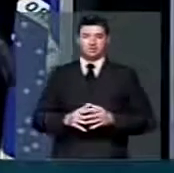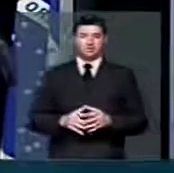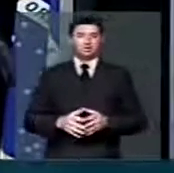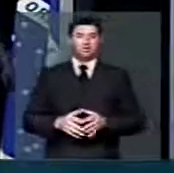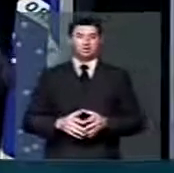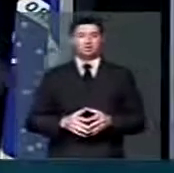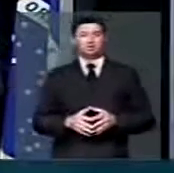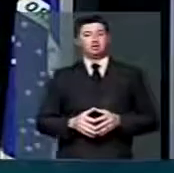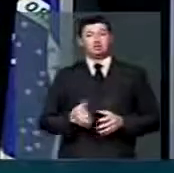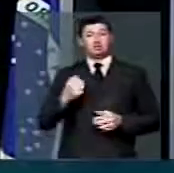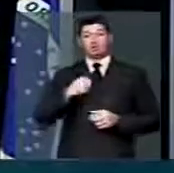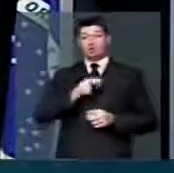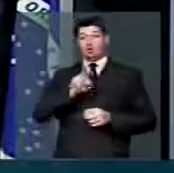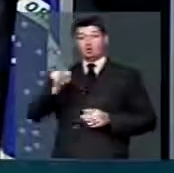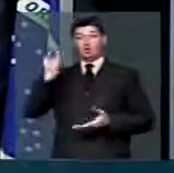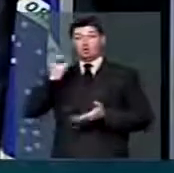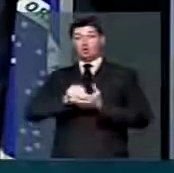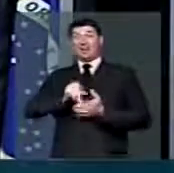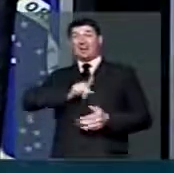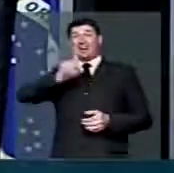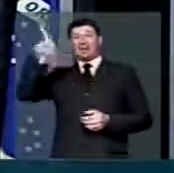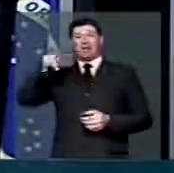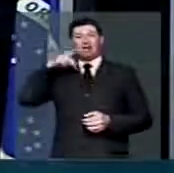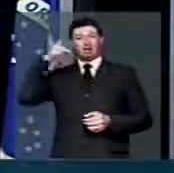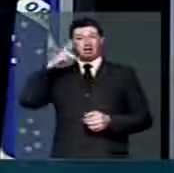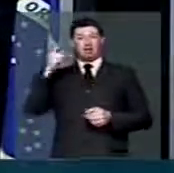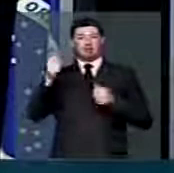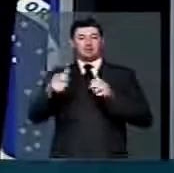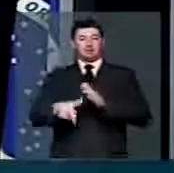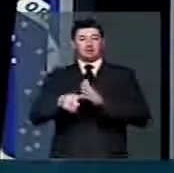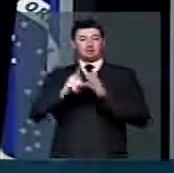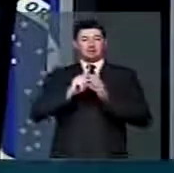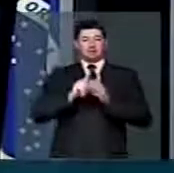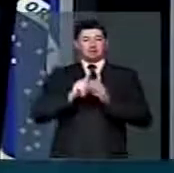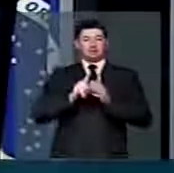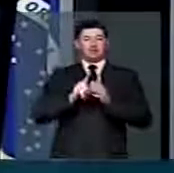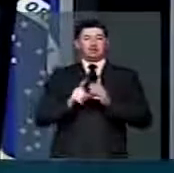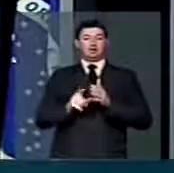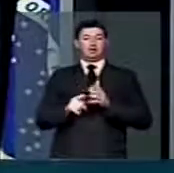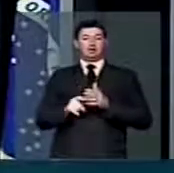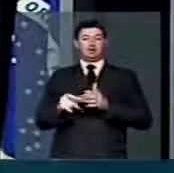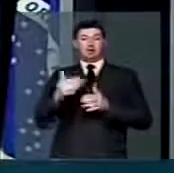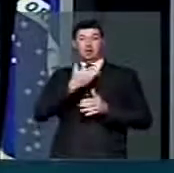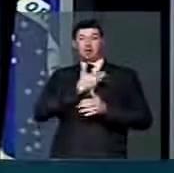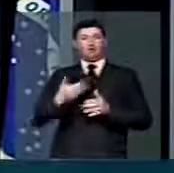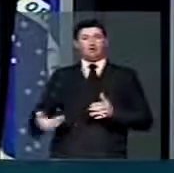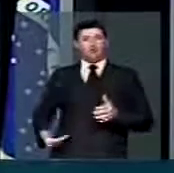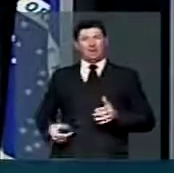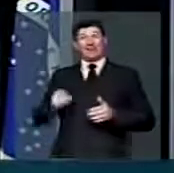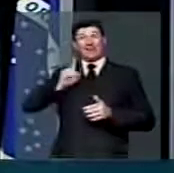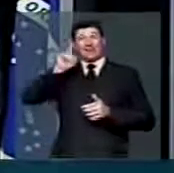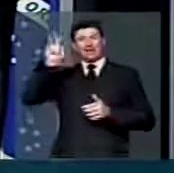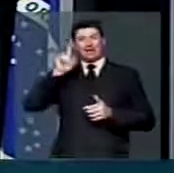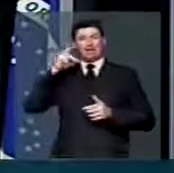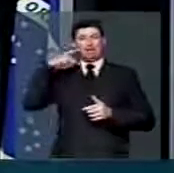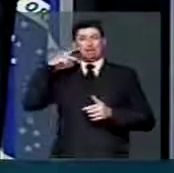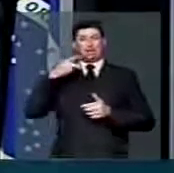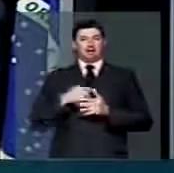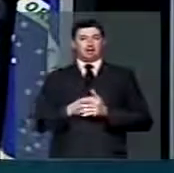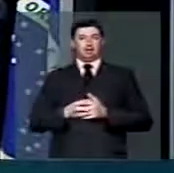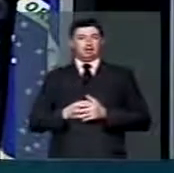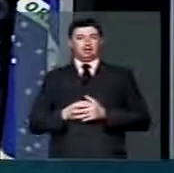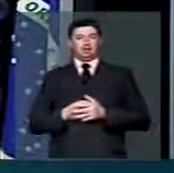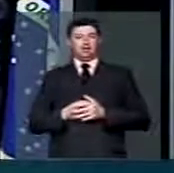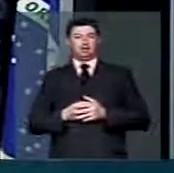Estou colocando o meu nome na Paraíba para ser como pré-candidato a governador. Como